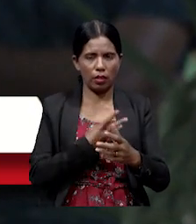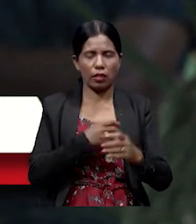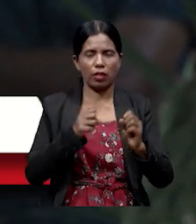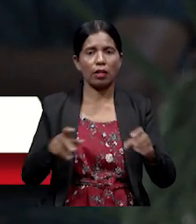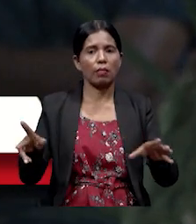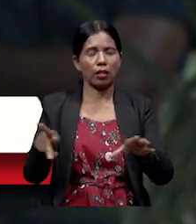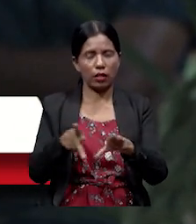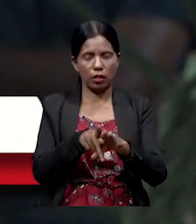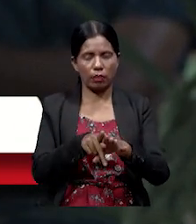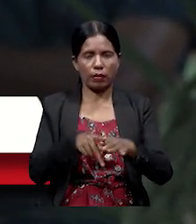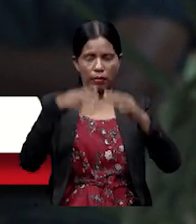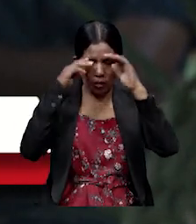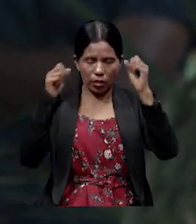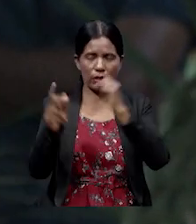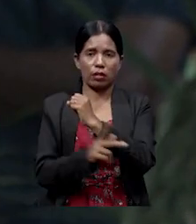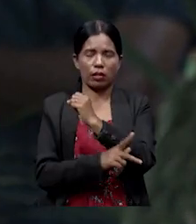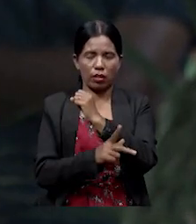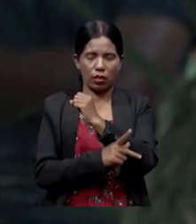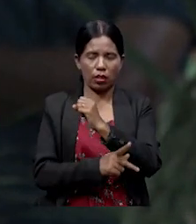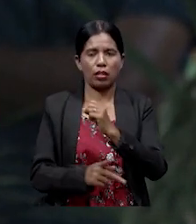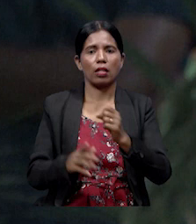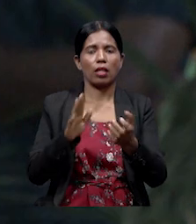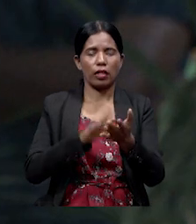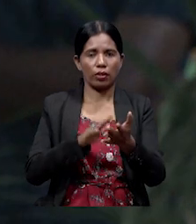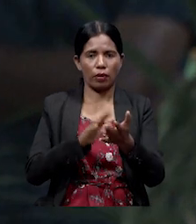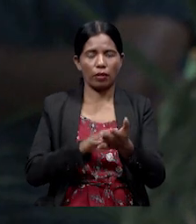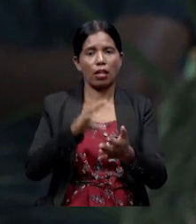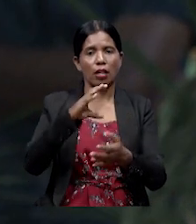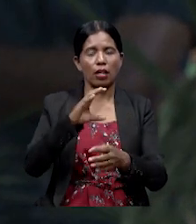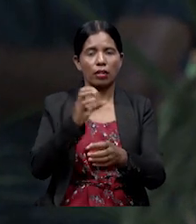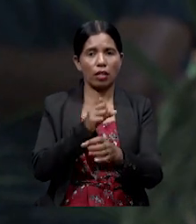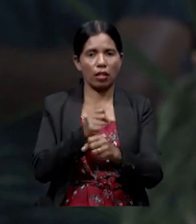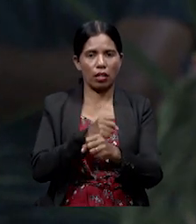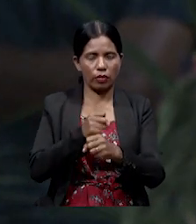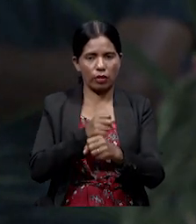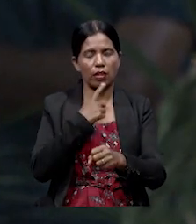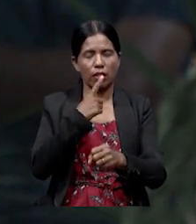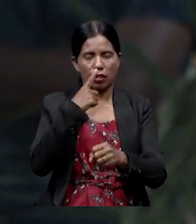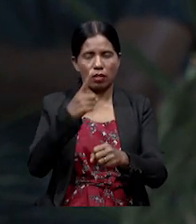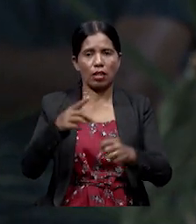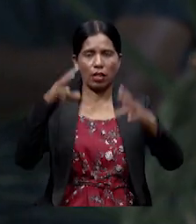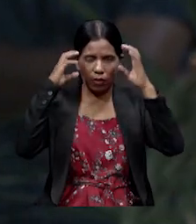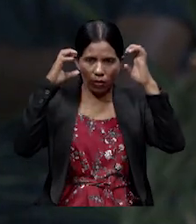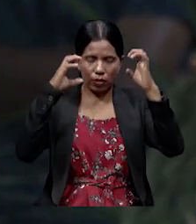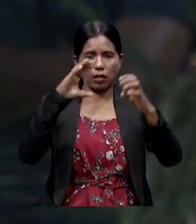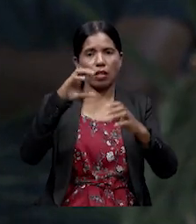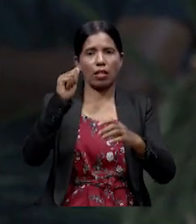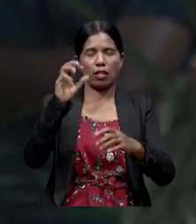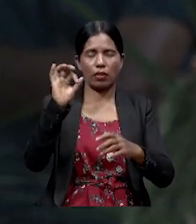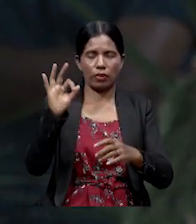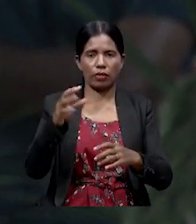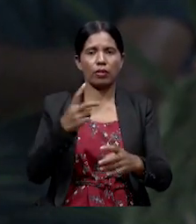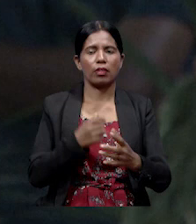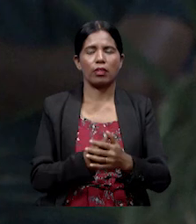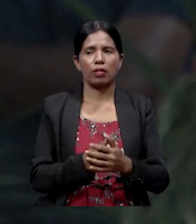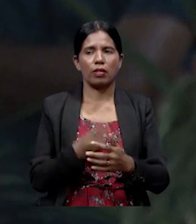presença de Vossa Excelência nesta escola do Projeto Café espelha a ideia de que a cooperação na área de educação está viva e cada